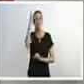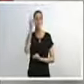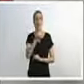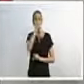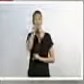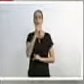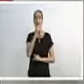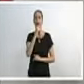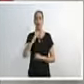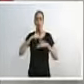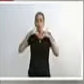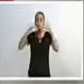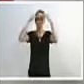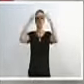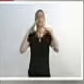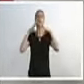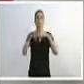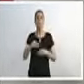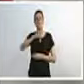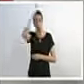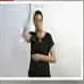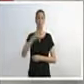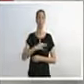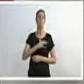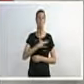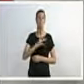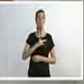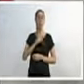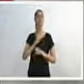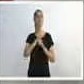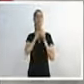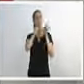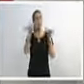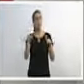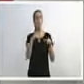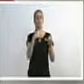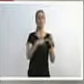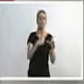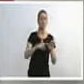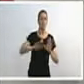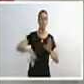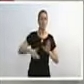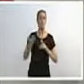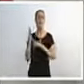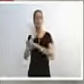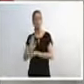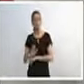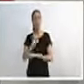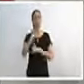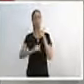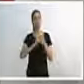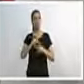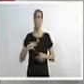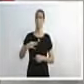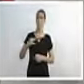bombeiros militares, a todos os bombeiros voluntários, a todos que, sim, foram lá e trabalharam de salva-vida, estão trabalhando ainda de salva-vida, e realmente